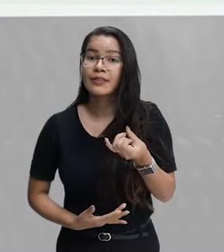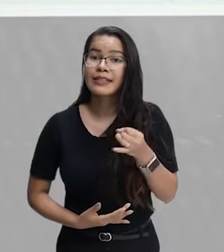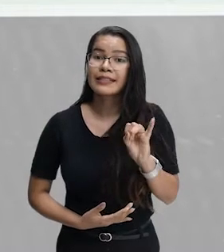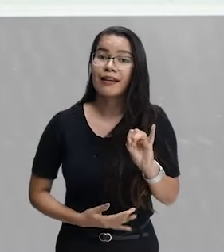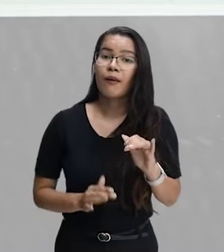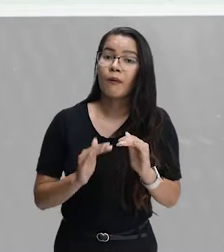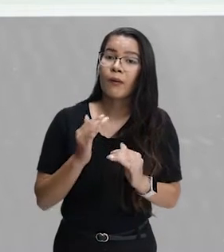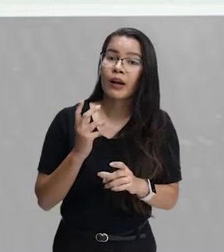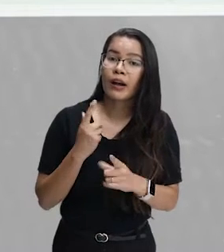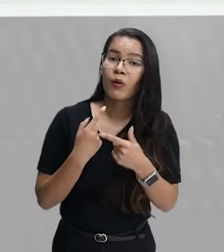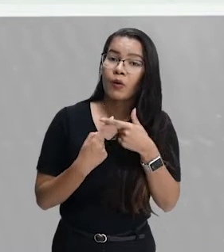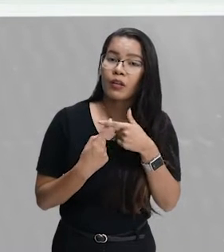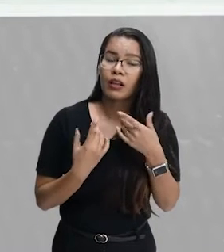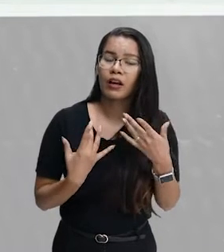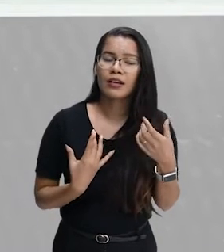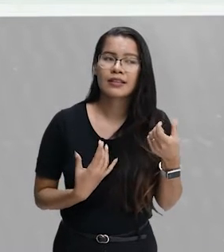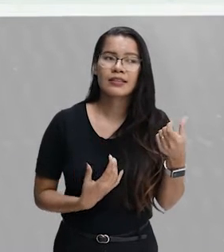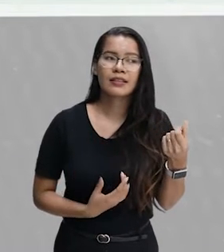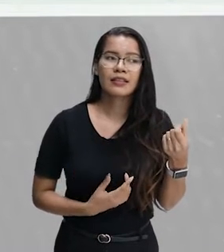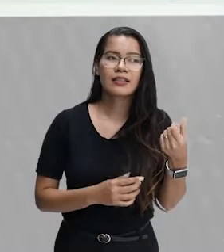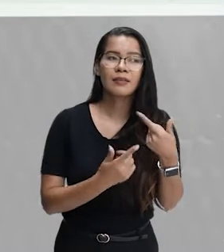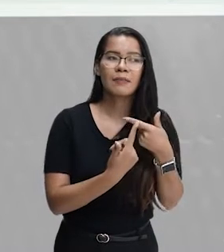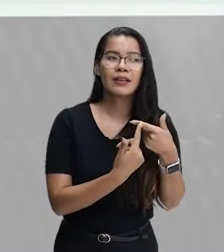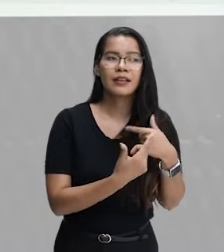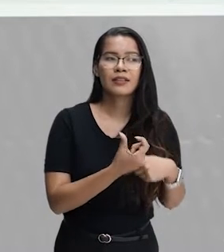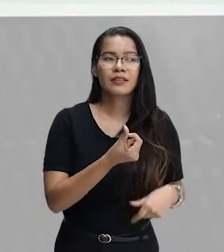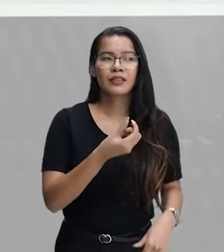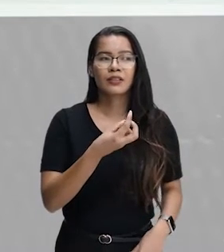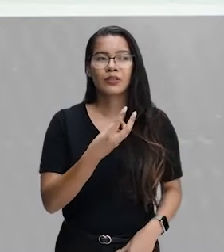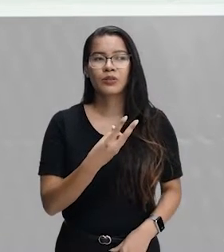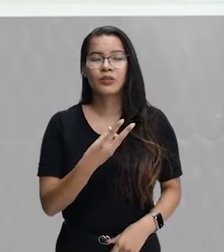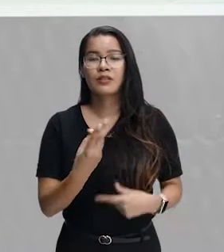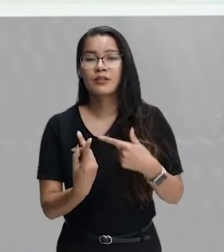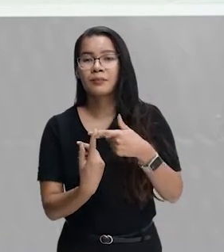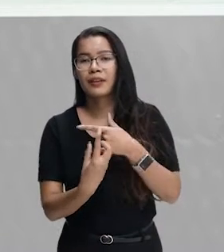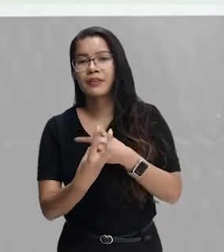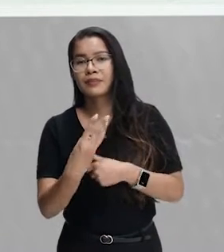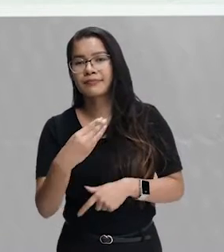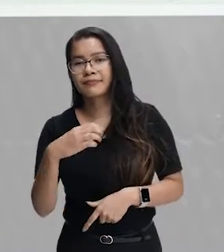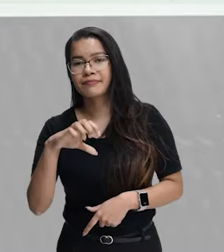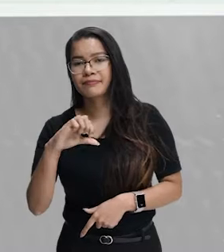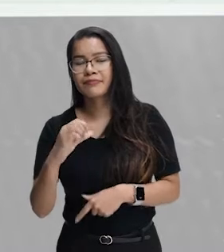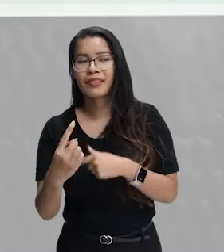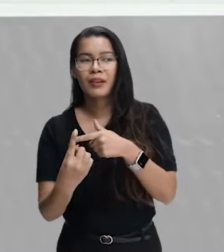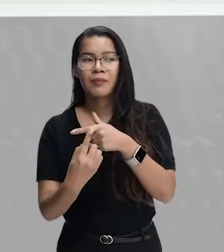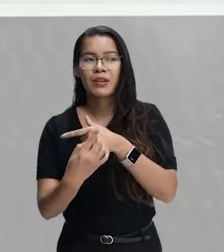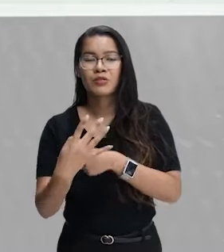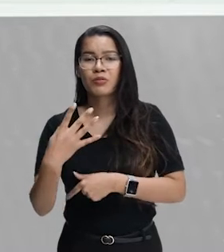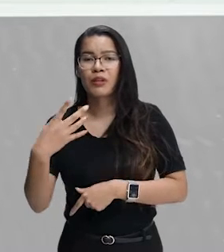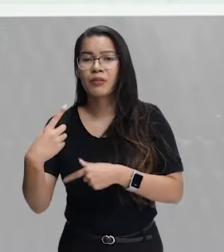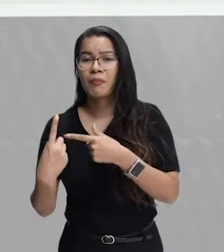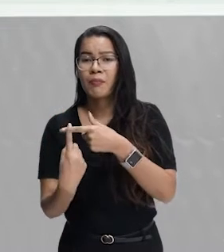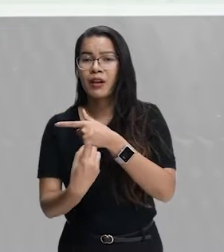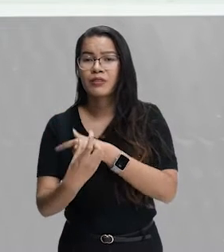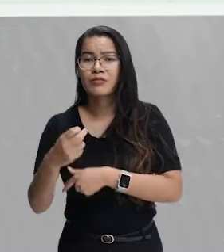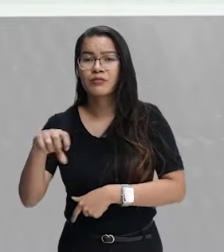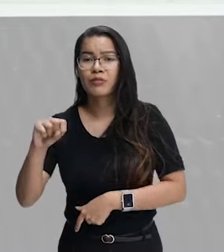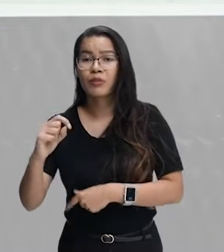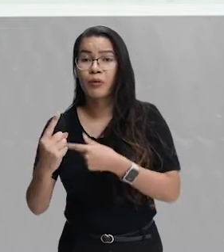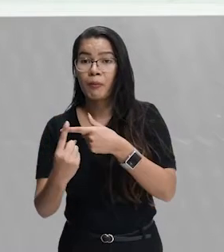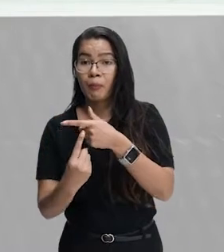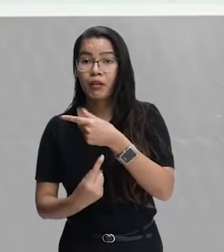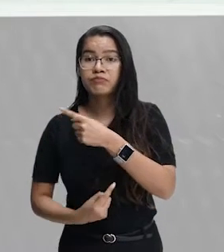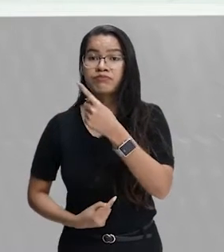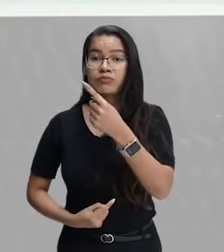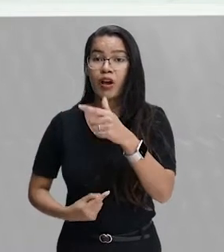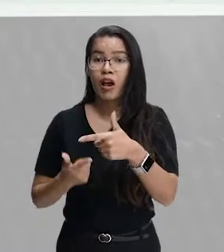uma média, 6 mais 62 mais 39 mais 4, mais 8, mais